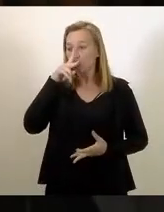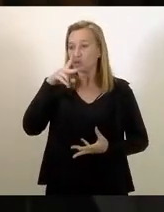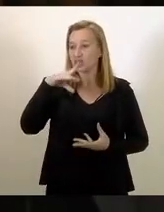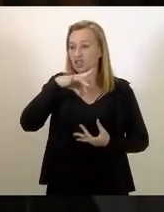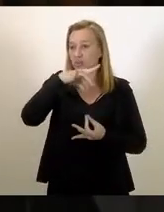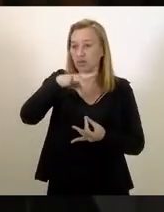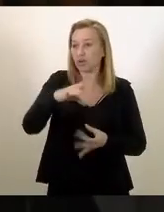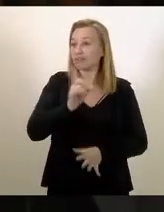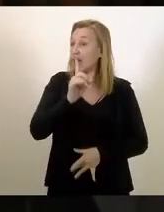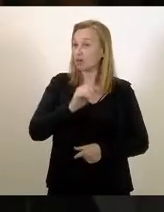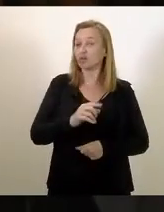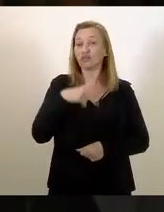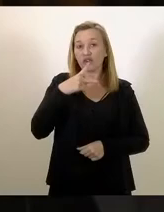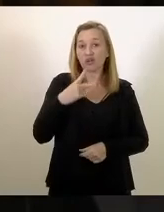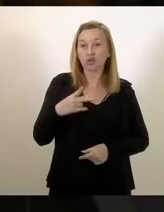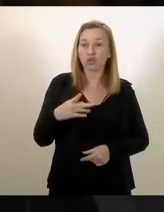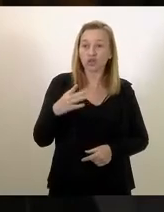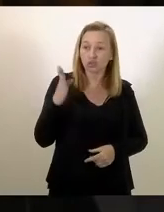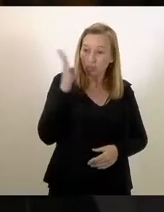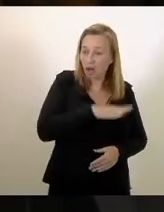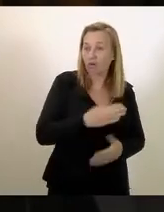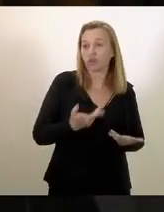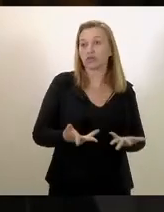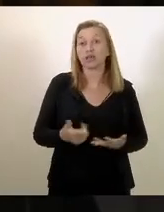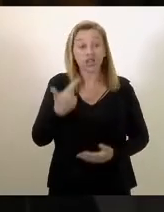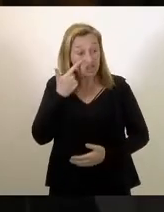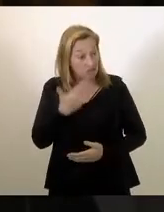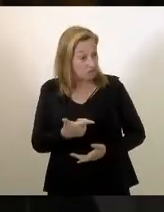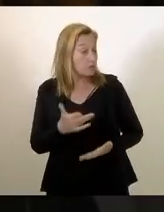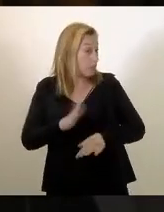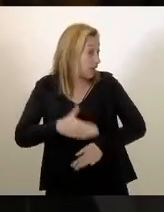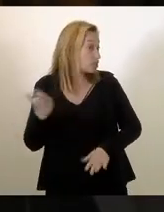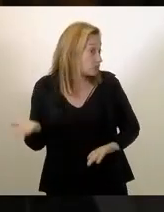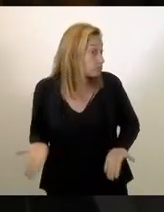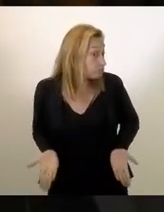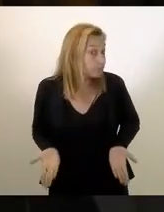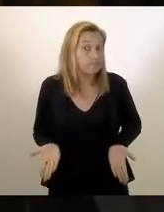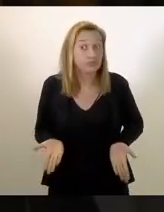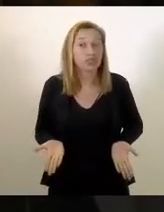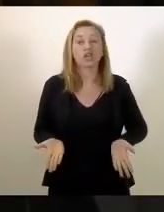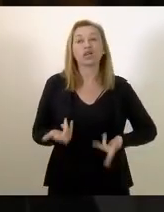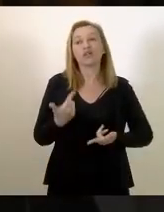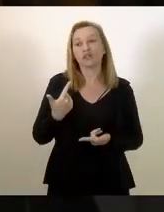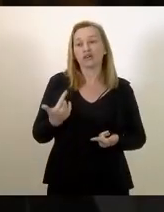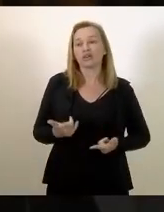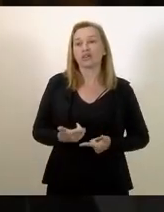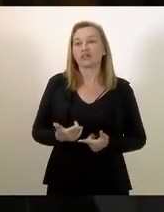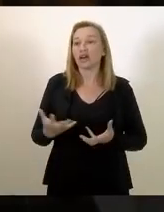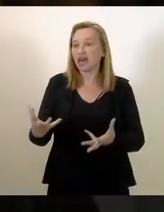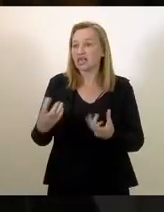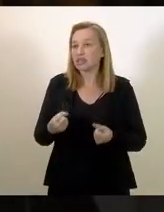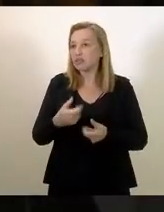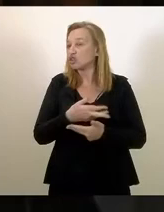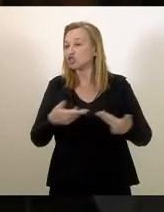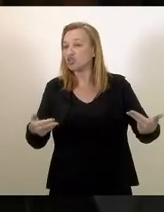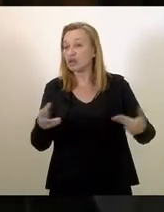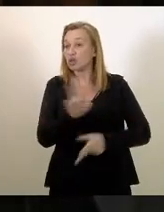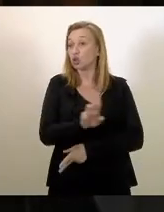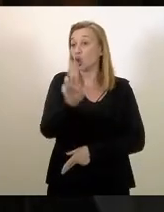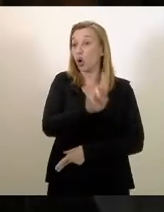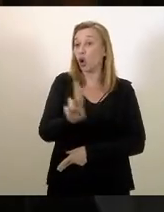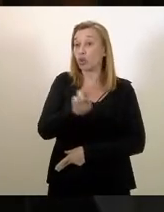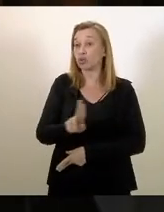terrenas mesmo e é o que a gente mais vê que aí vai sendo recebendo diversos nomes